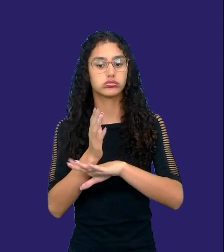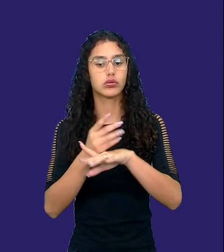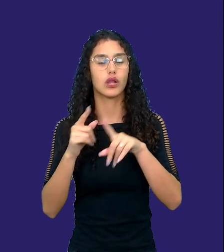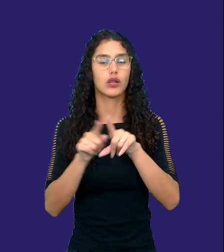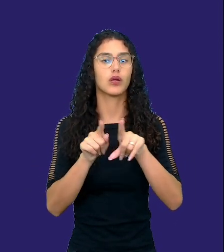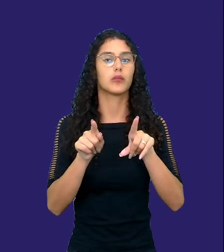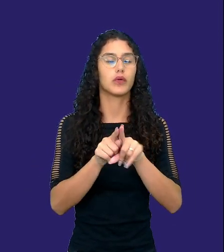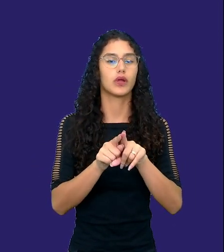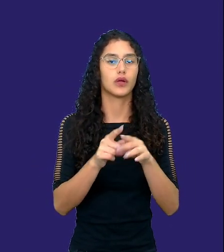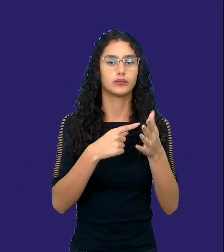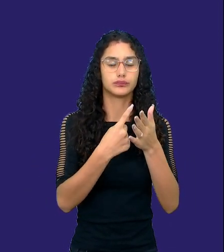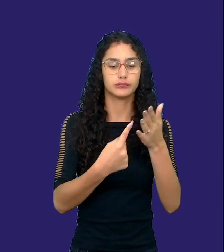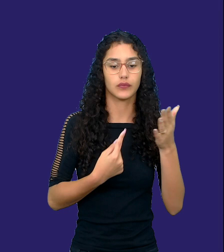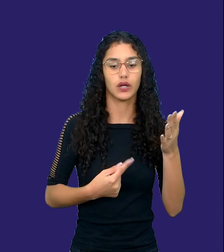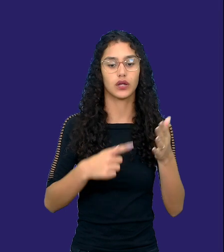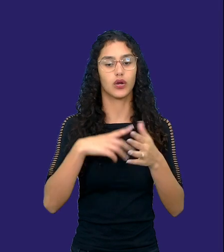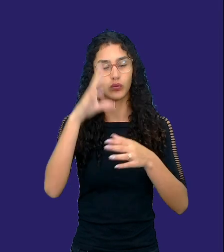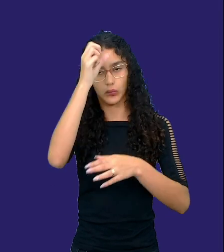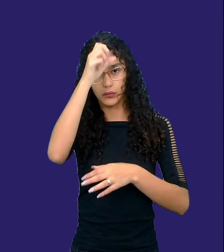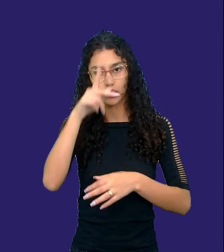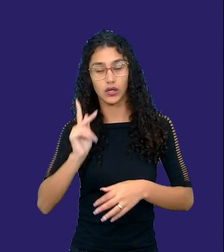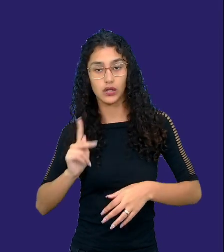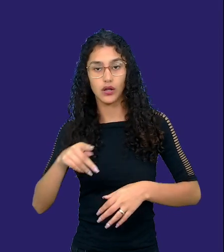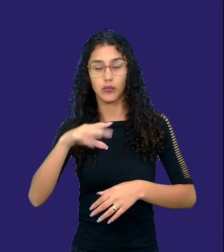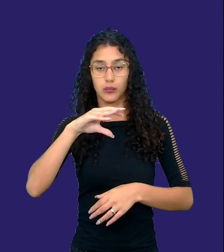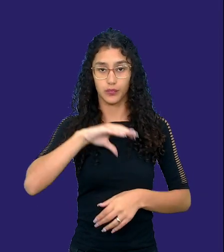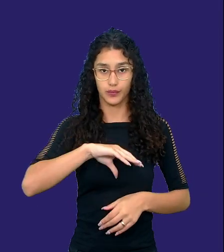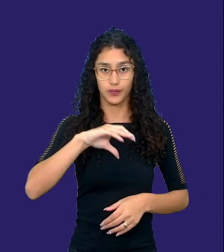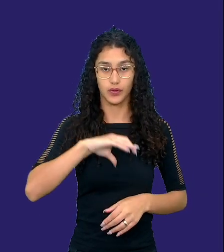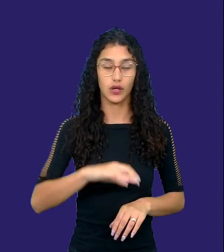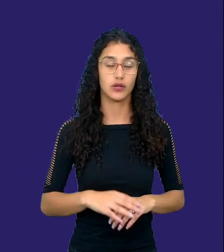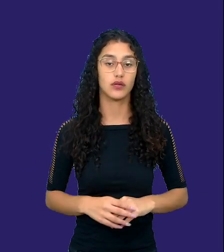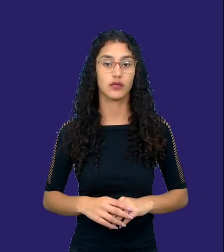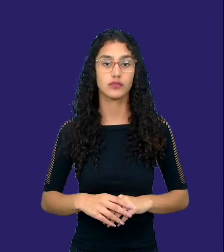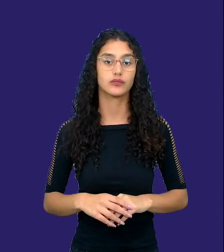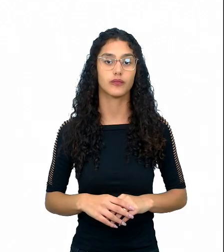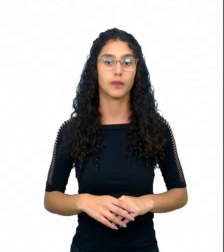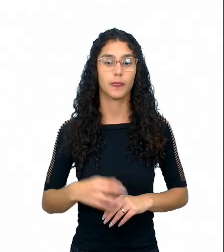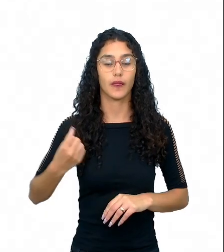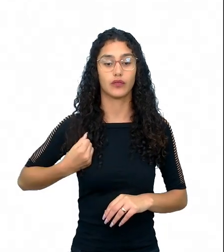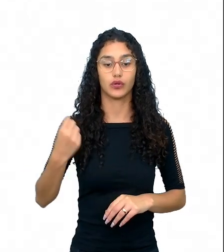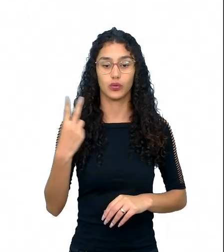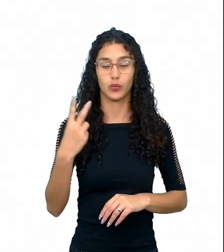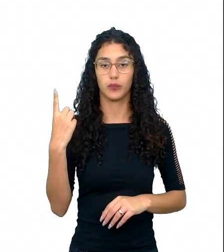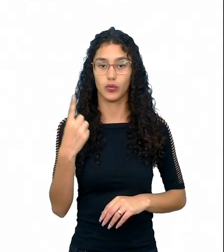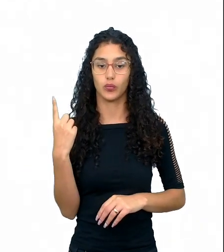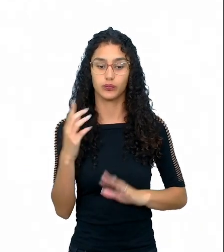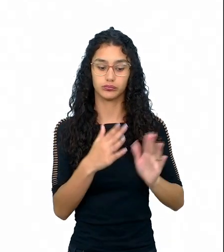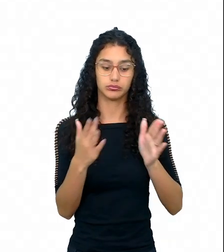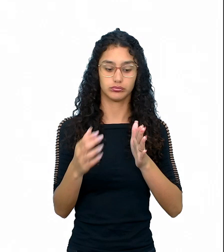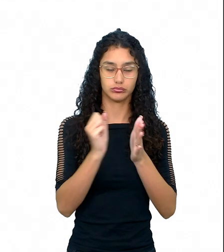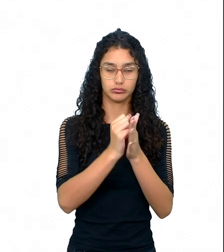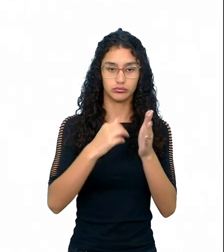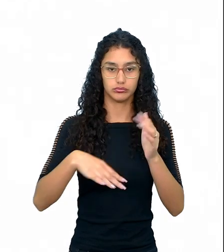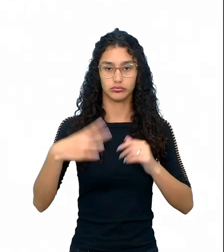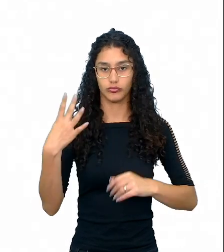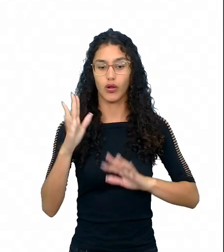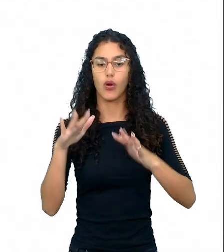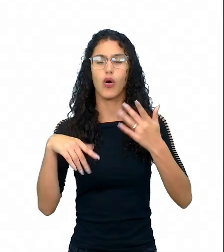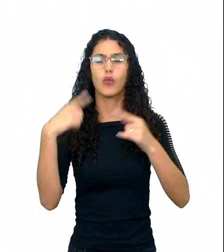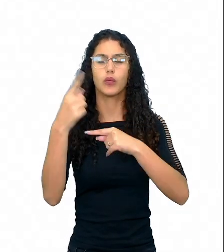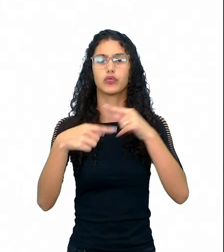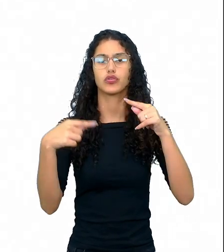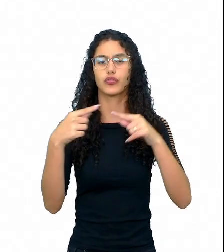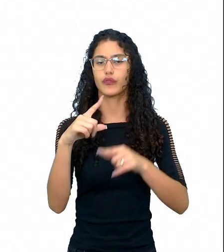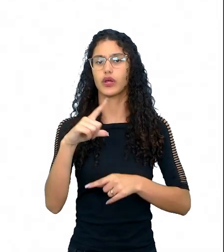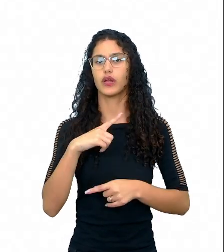caderno do Aprender Sempre, de língua portuguesa, né, volume 1, sequência de atividades 4. Quais são os